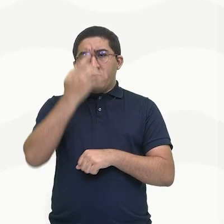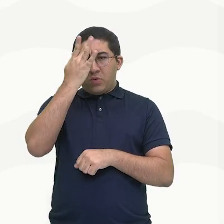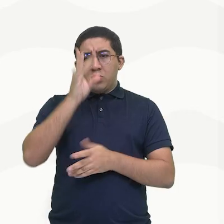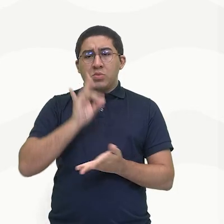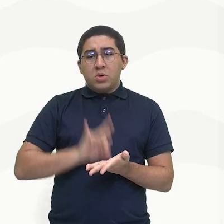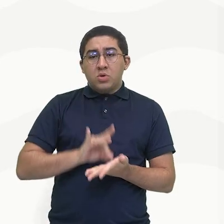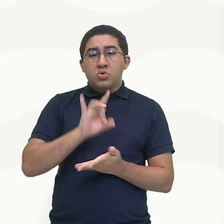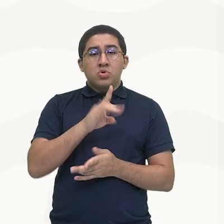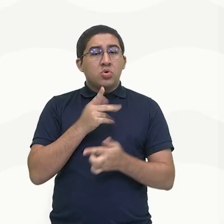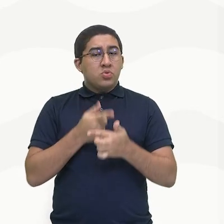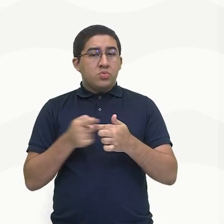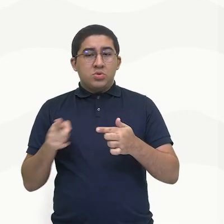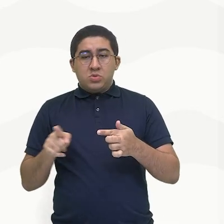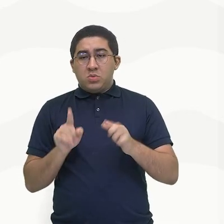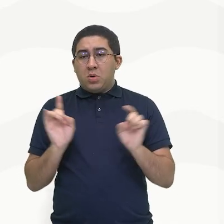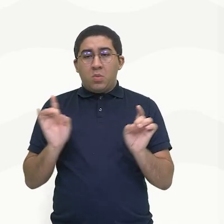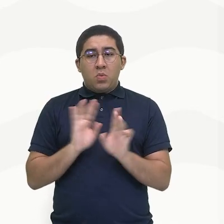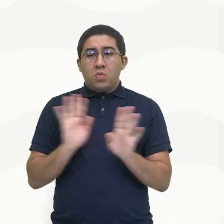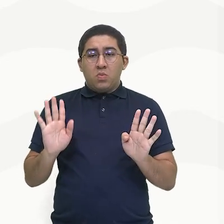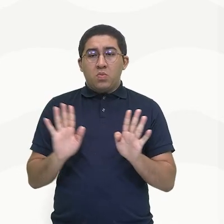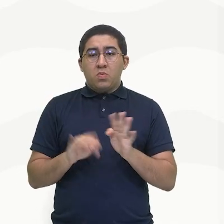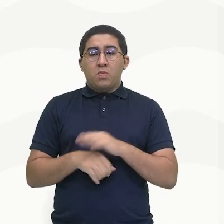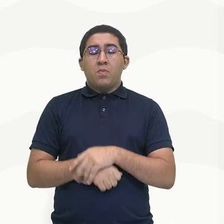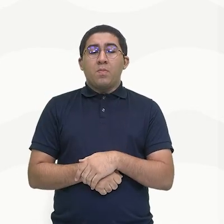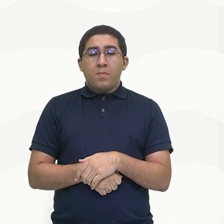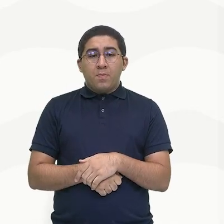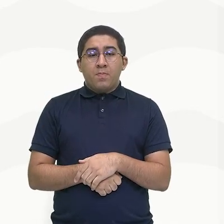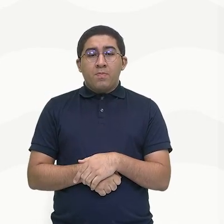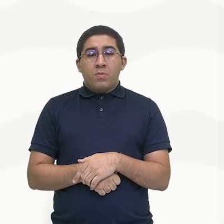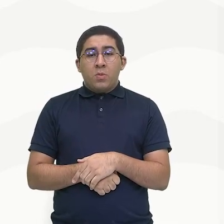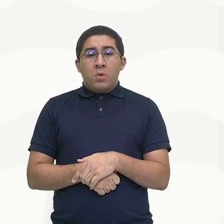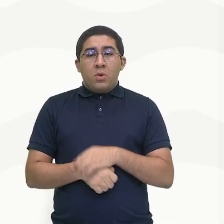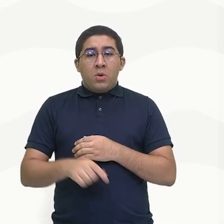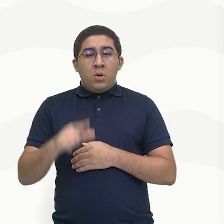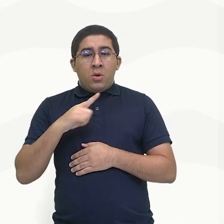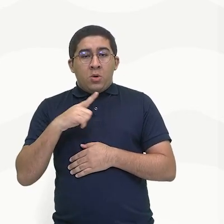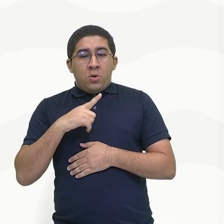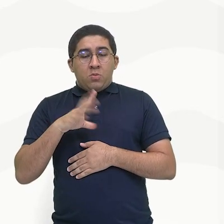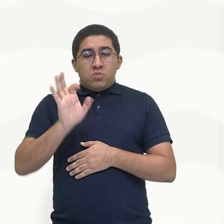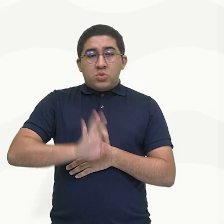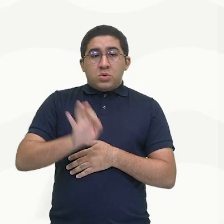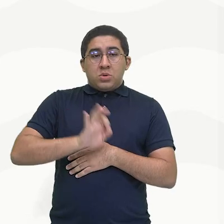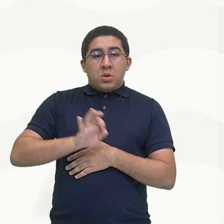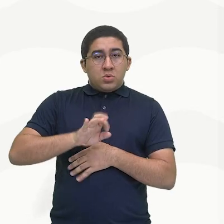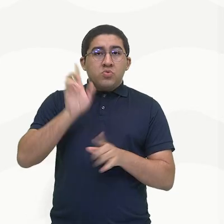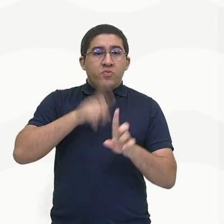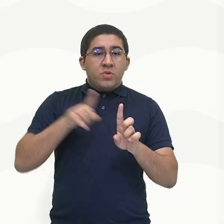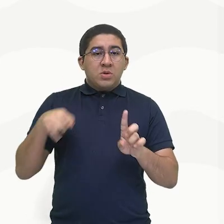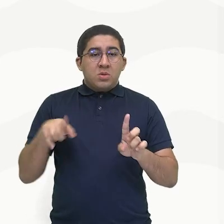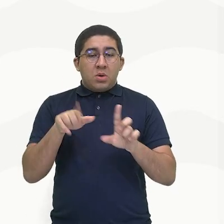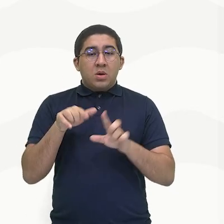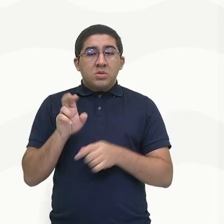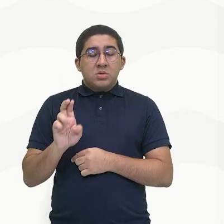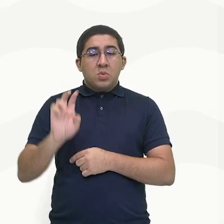Manuela, que é só dividir. É isso mesmo. E aí nós temos que a taxa de variação é